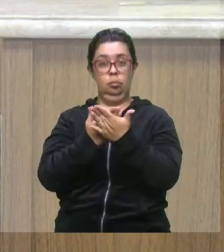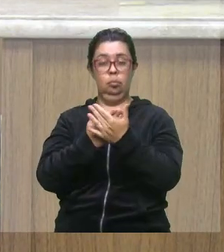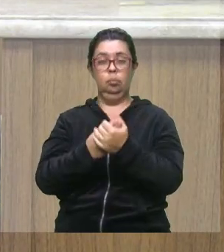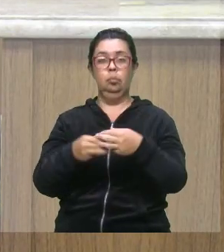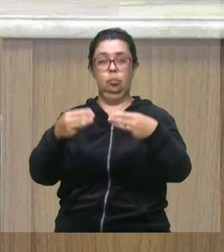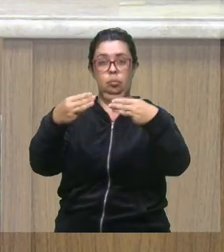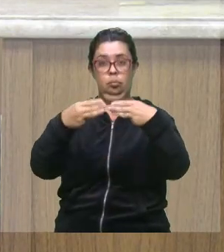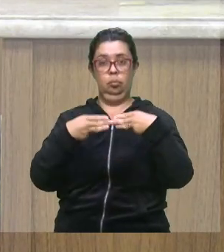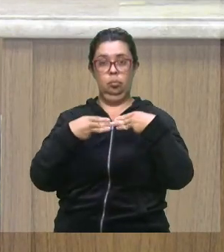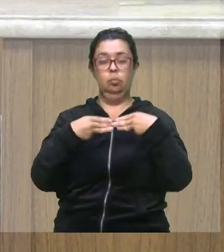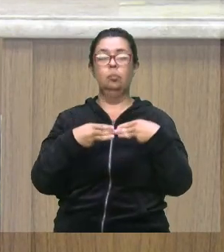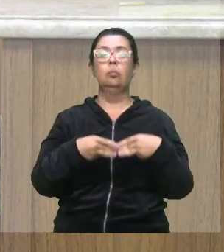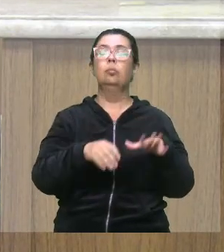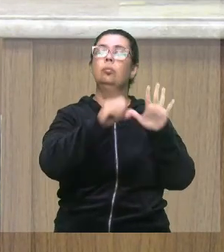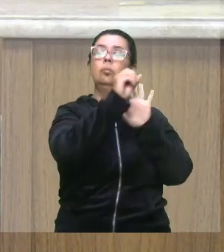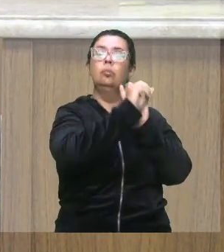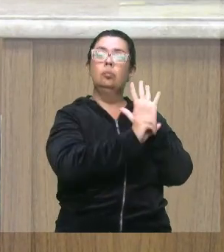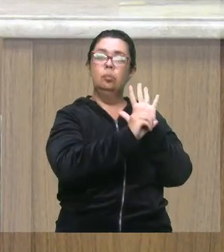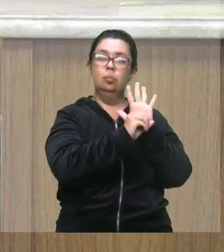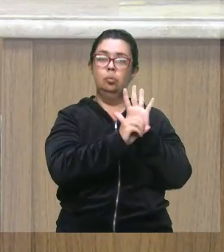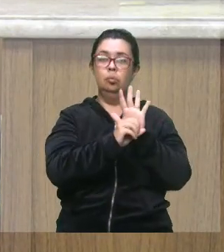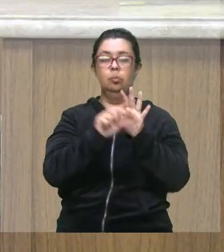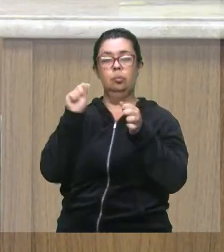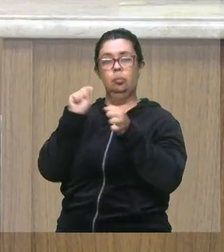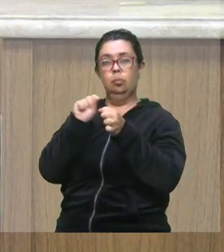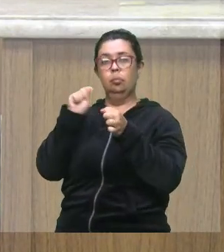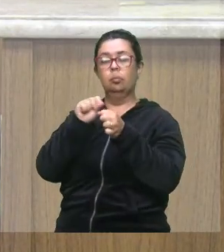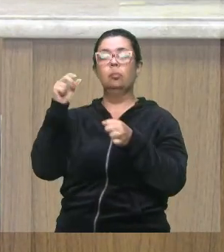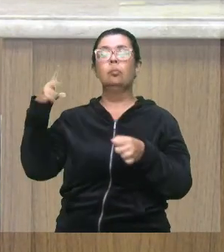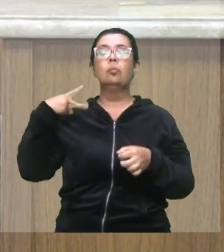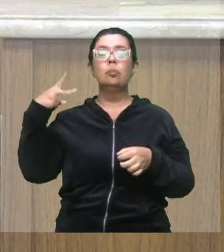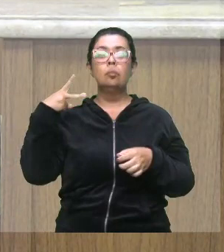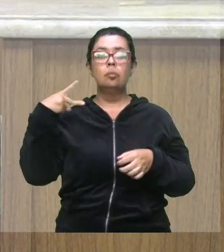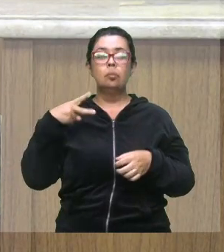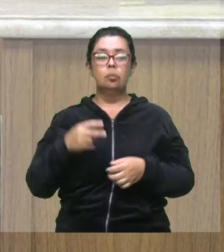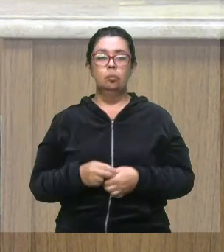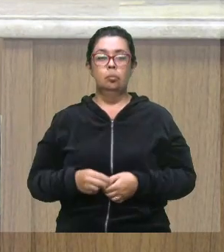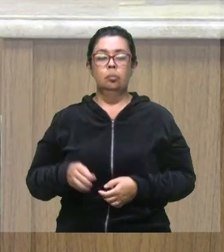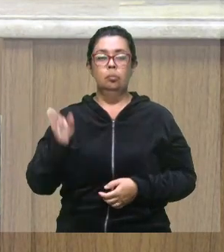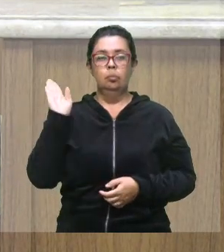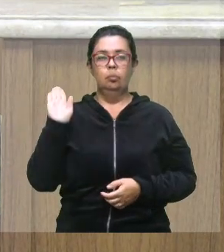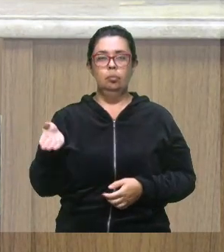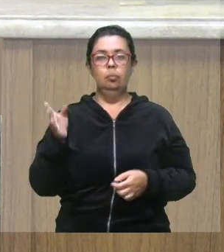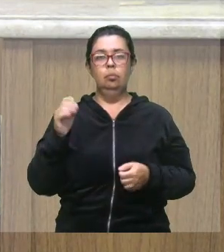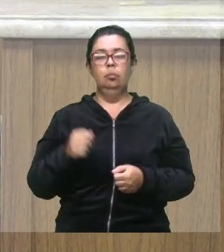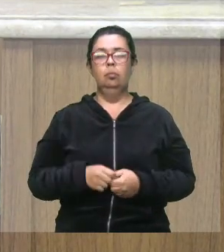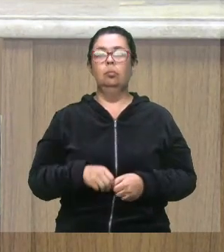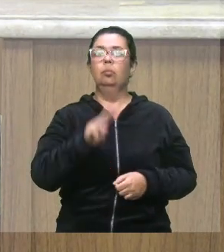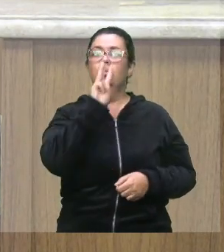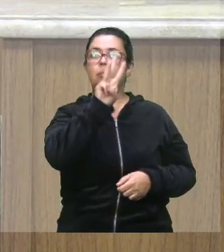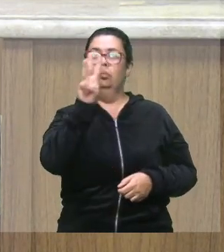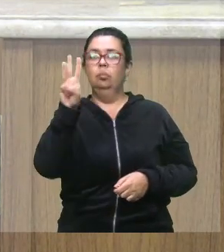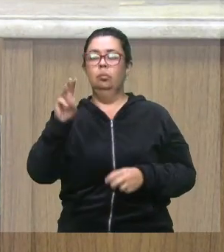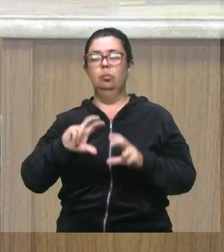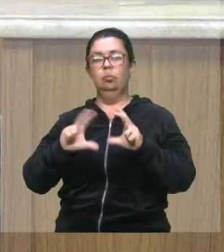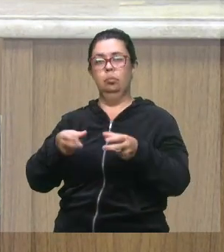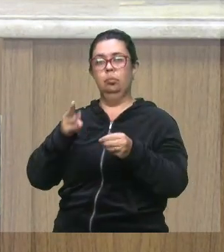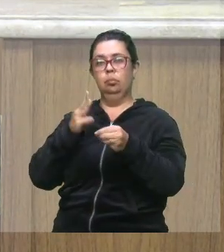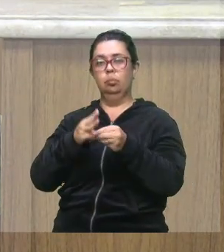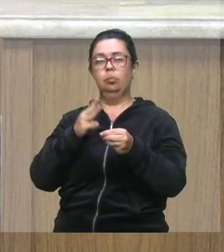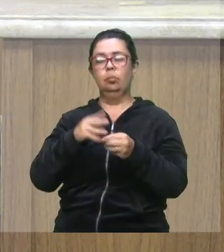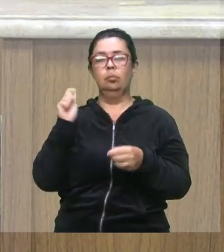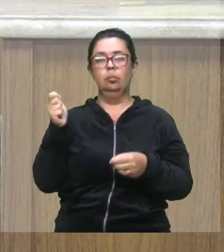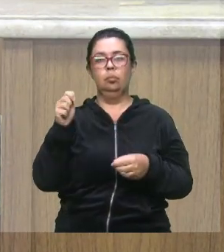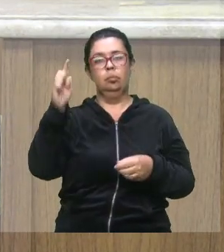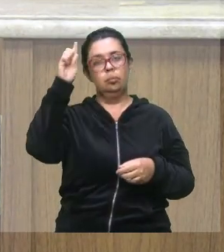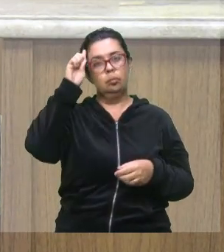respostas de requerimentos, moções e ofícios apresentados pelos vereadores já estão publicados no site da Câmara Municipal de Assis